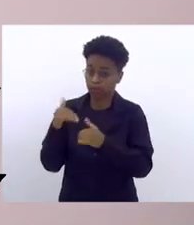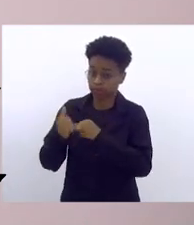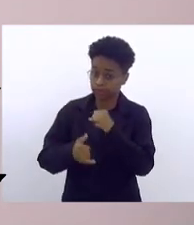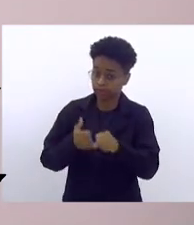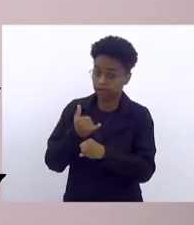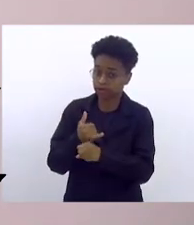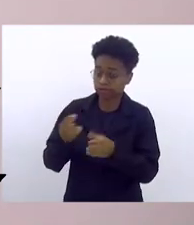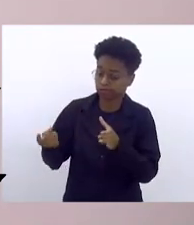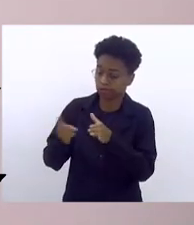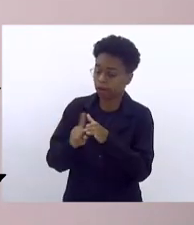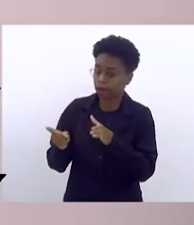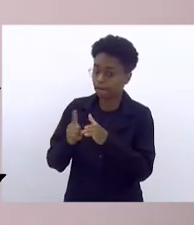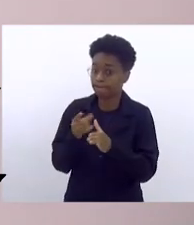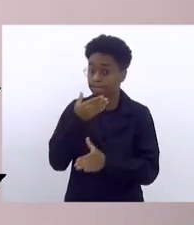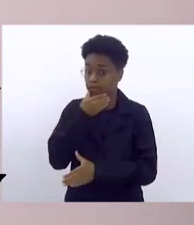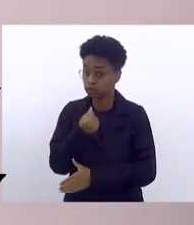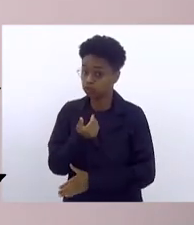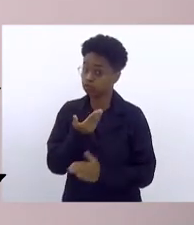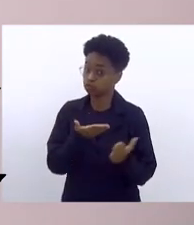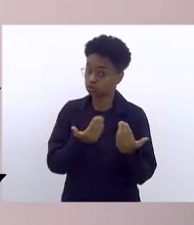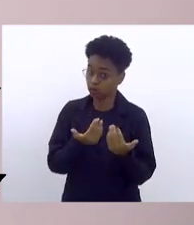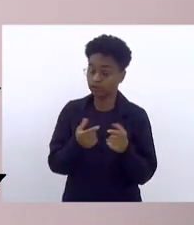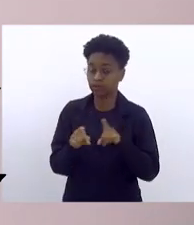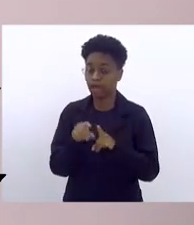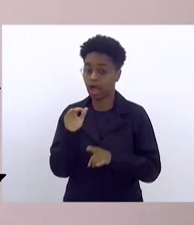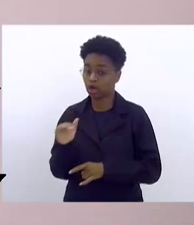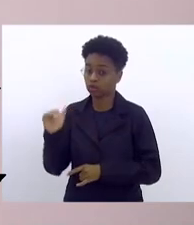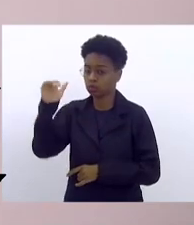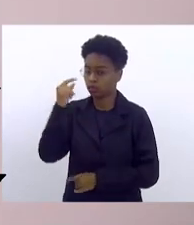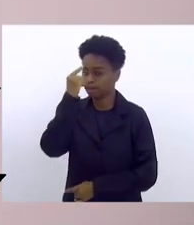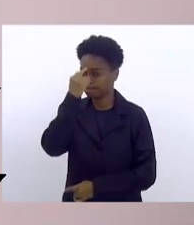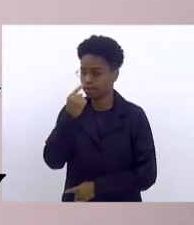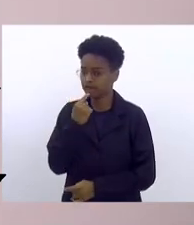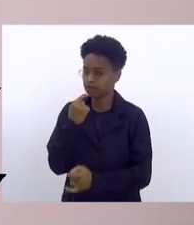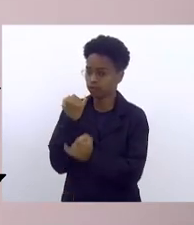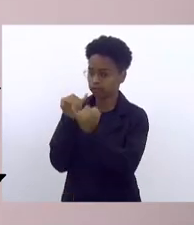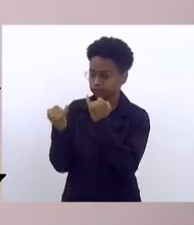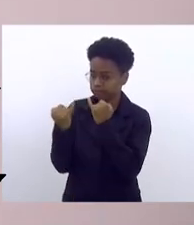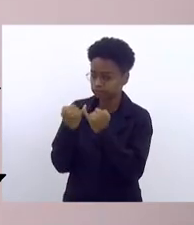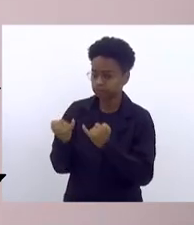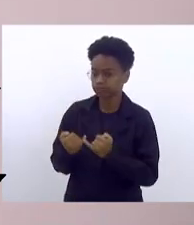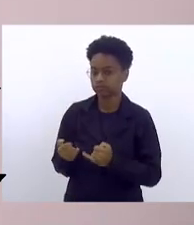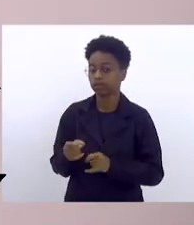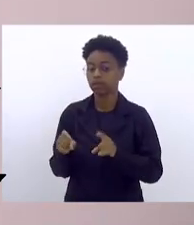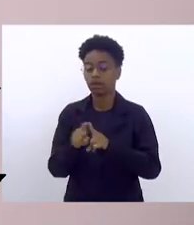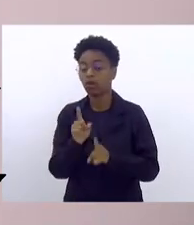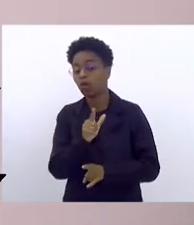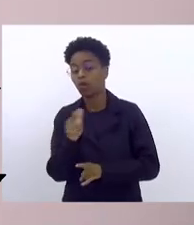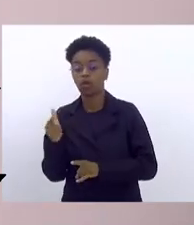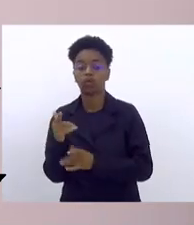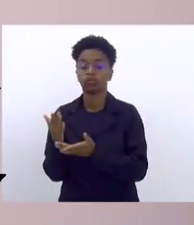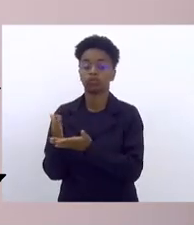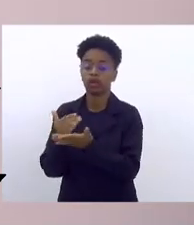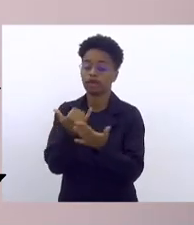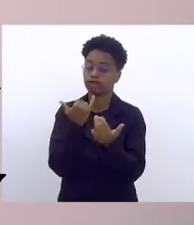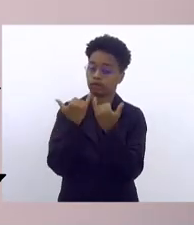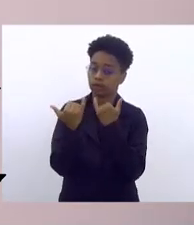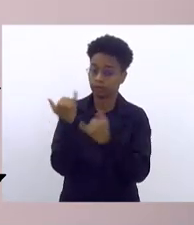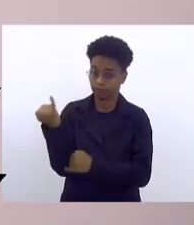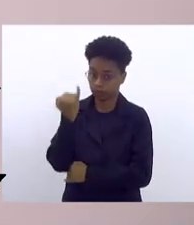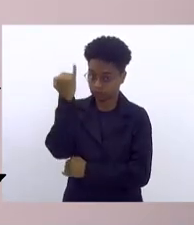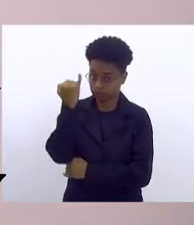e adultos com perfil muito parecido outro dado importante nesses ataques